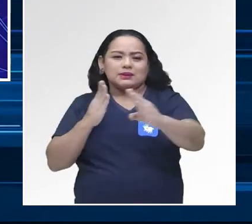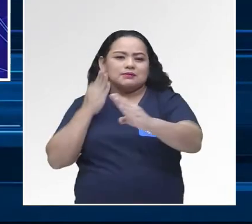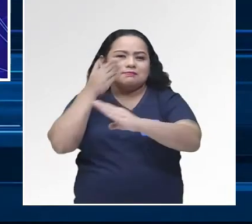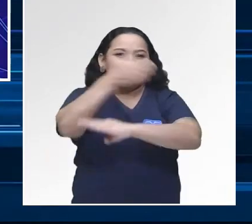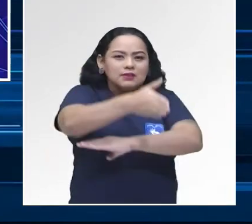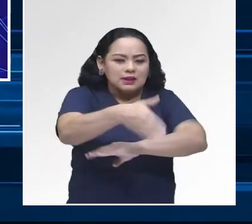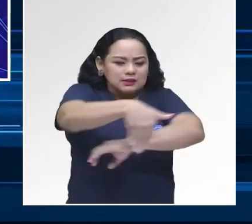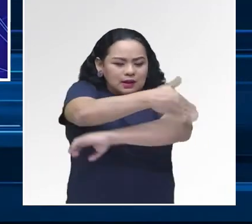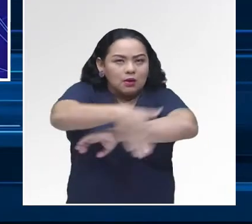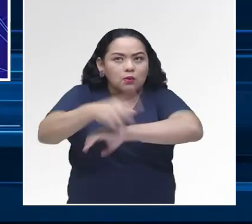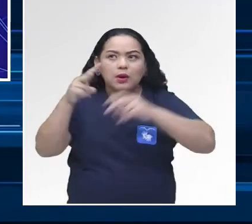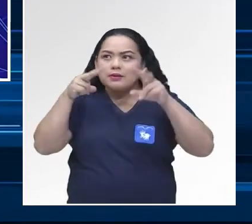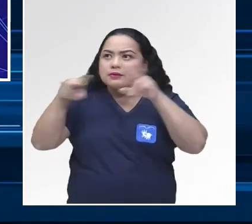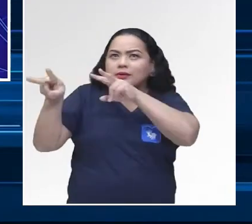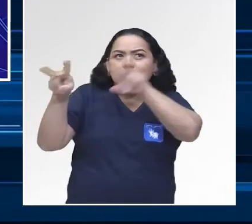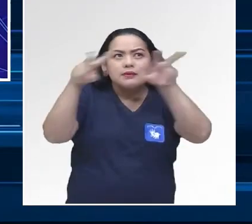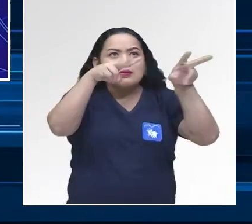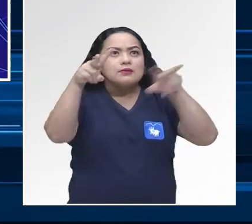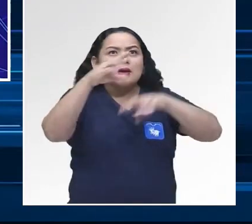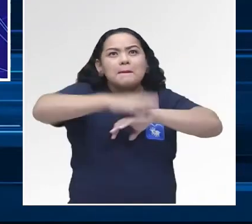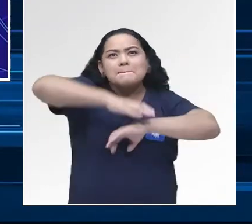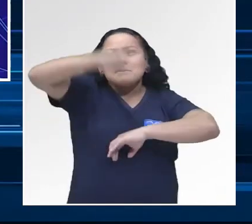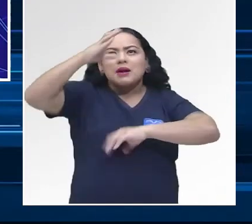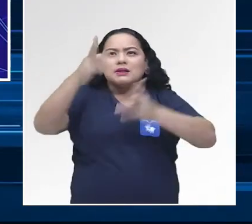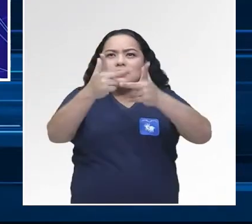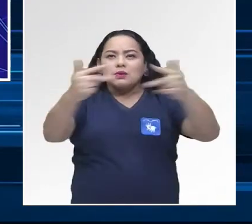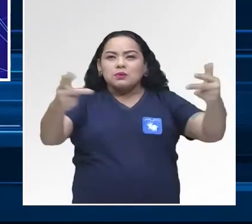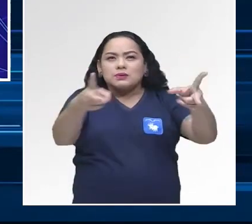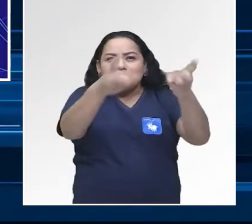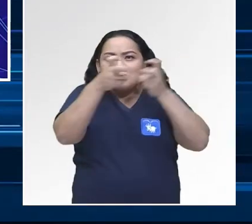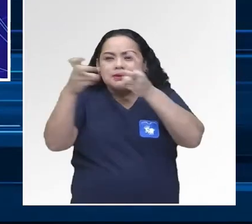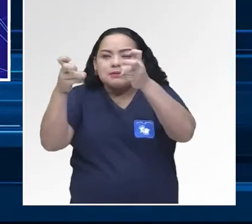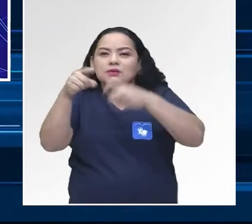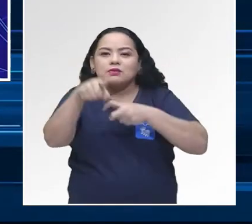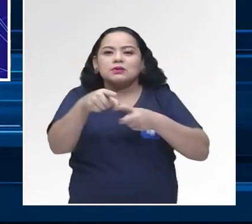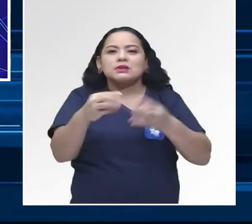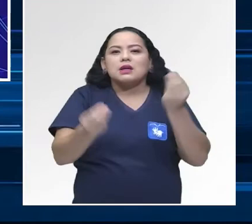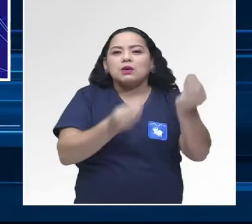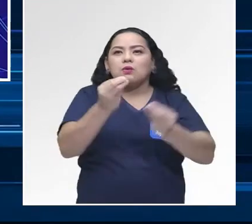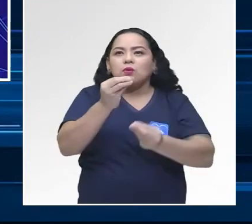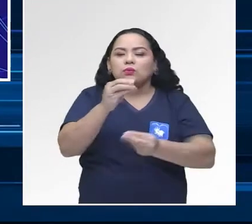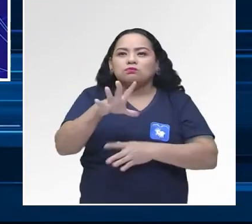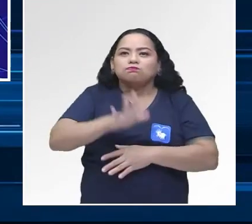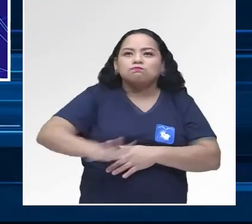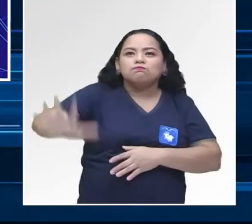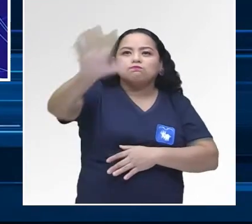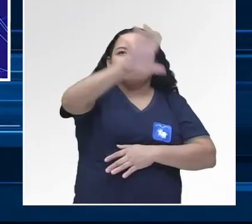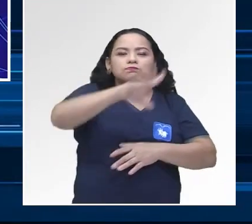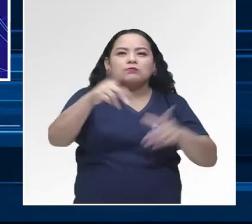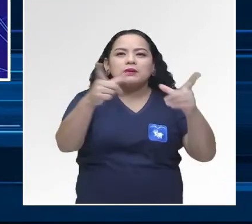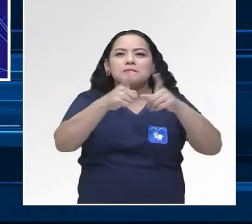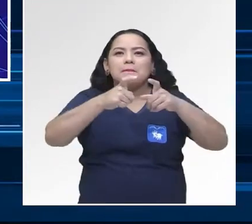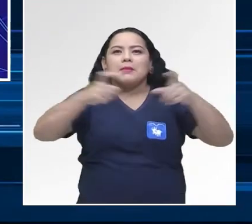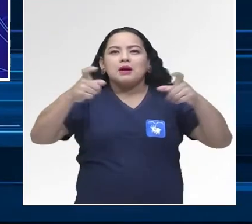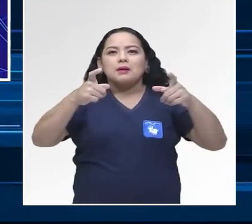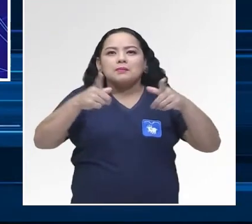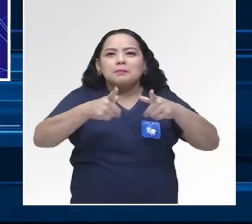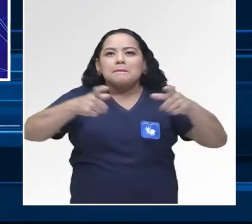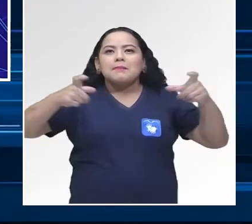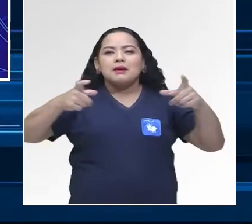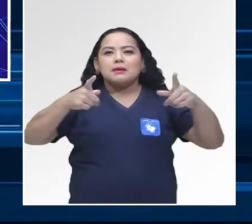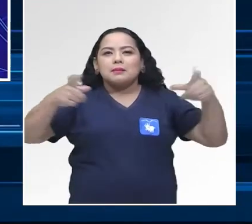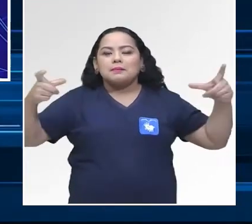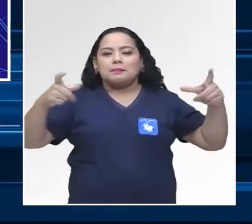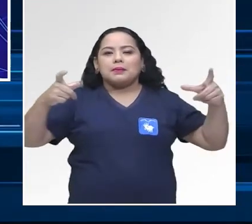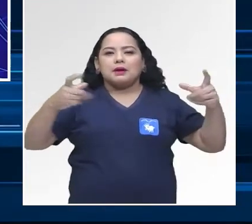coisas você vê ainda, né? Então você percebe que essa dimensão ela vai se ampliando, né? A filosofia é mais ou